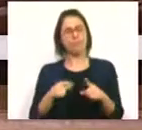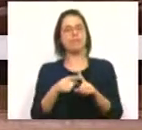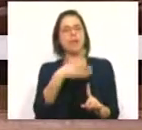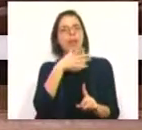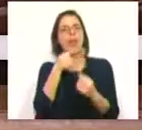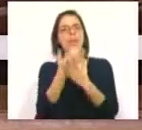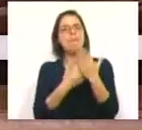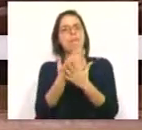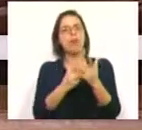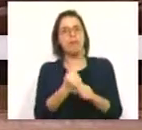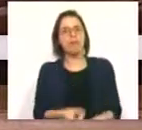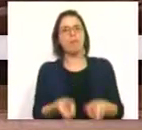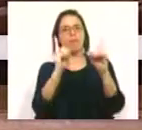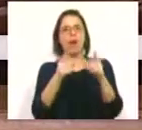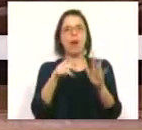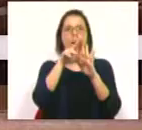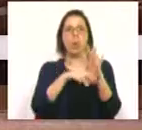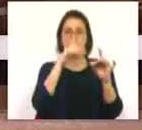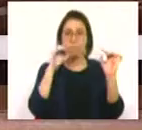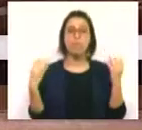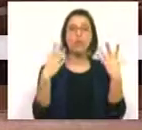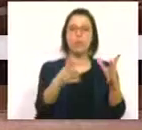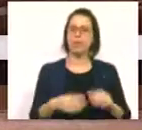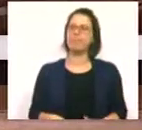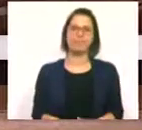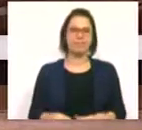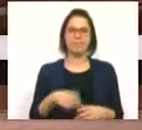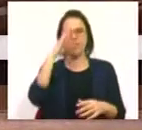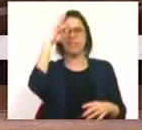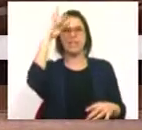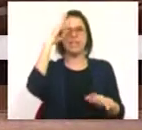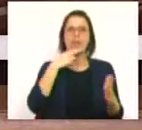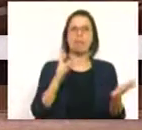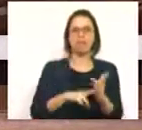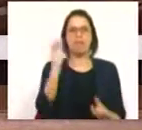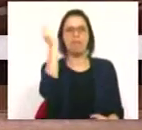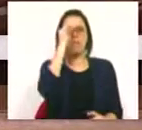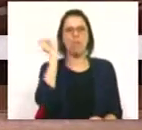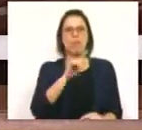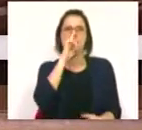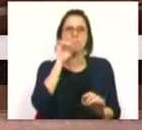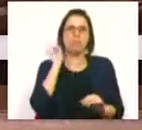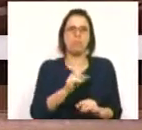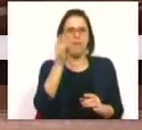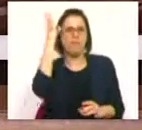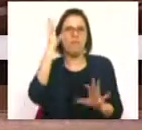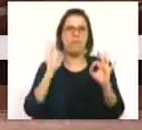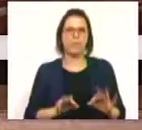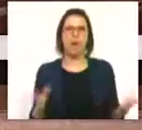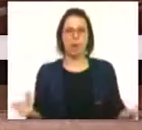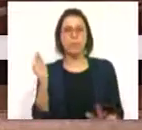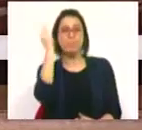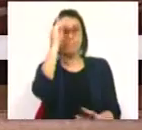de que o mercado se encarrega de regular a floresta é mais do que uma ficção, é uma falsidade, uma mentira, uma fraude.